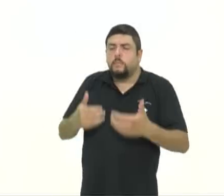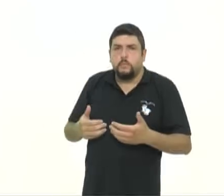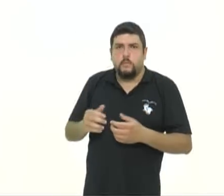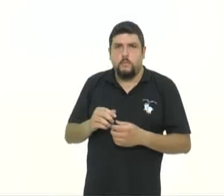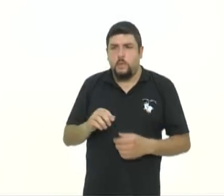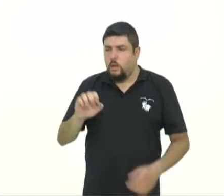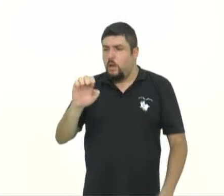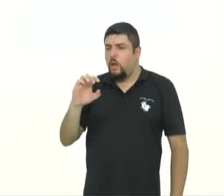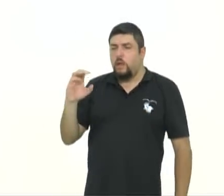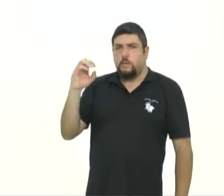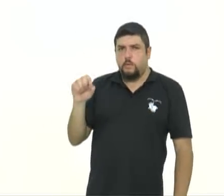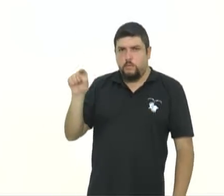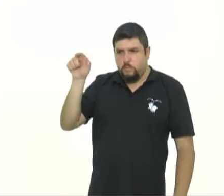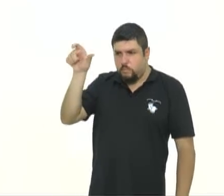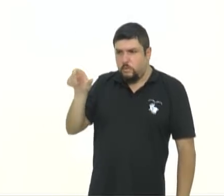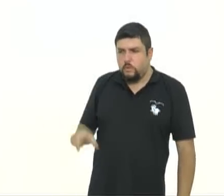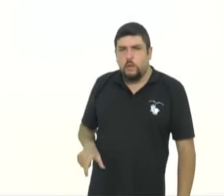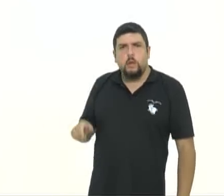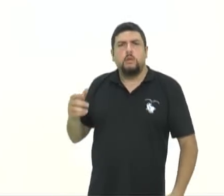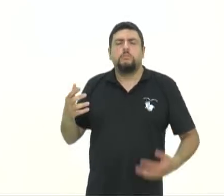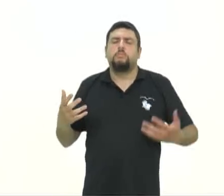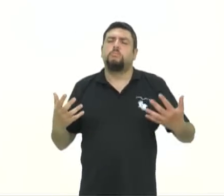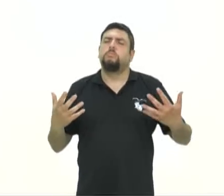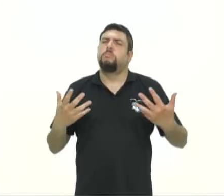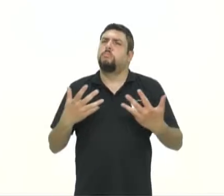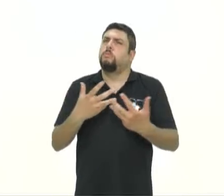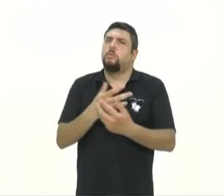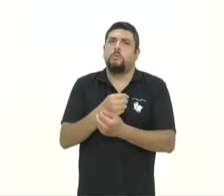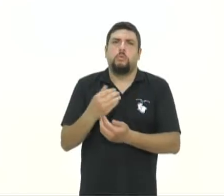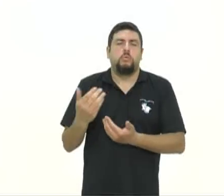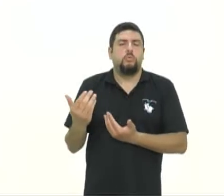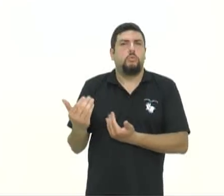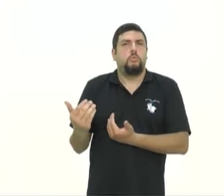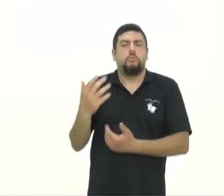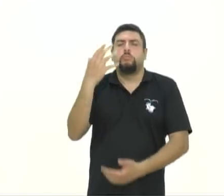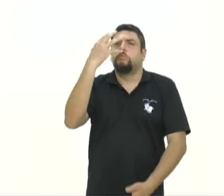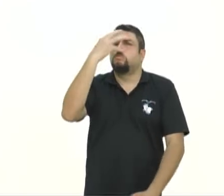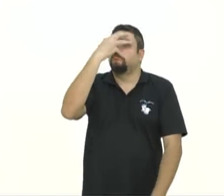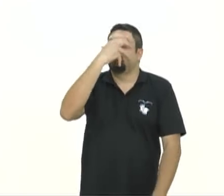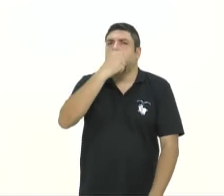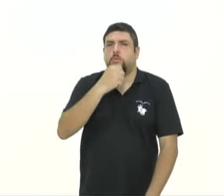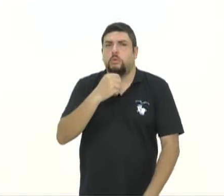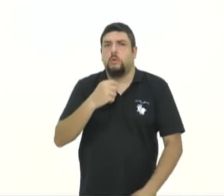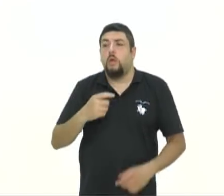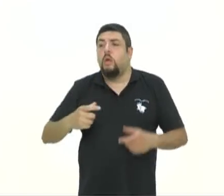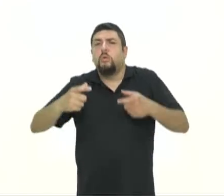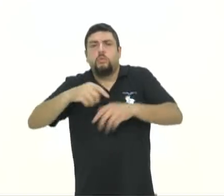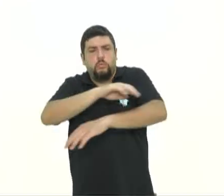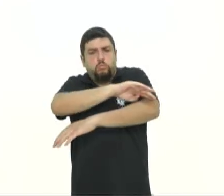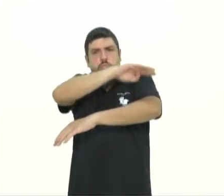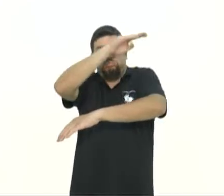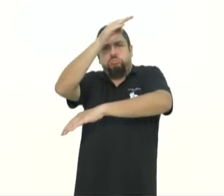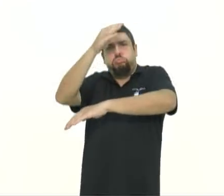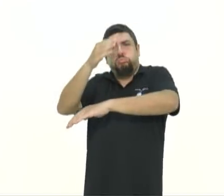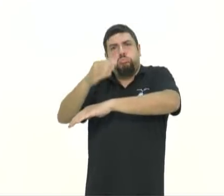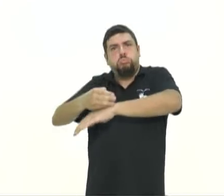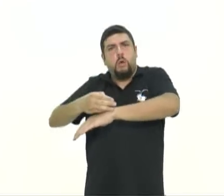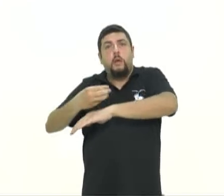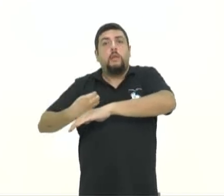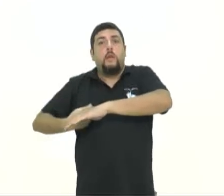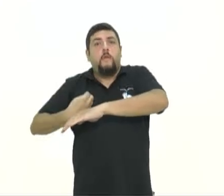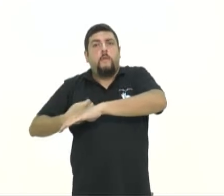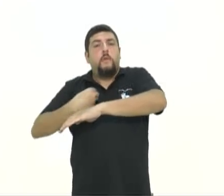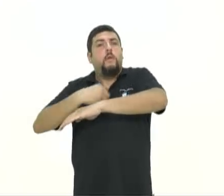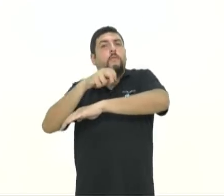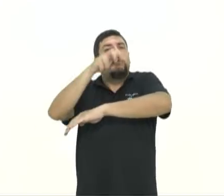ninfa reconhecida pelo seu encanto, juventude e beleza, que vivia nas montanhas e nas grutas. Foi uma